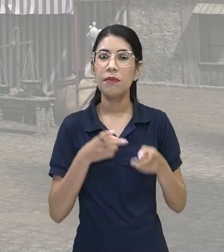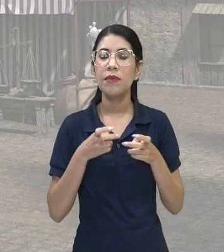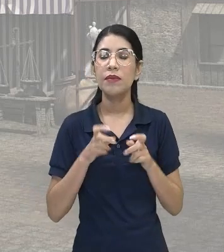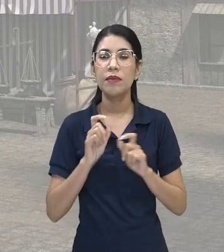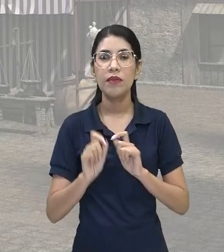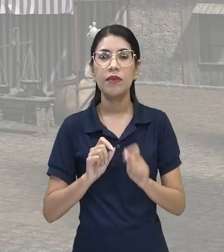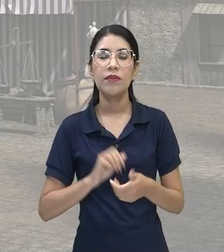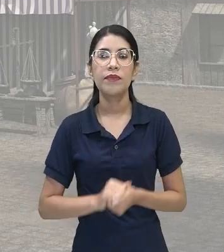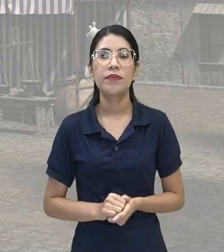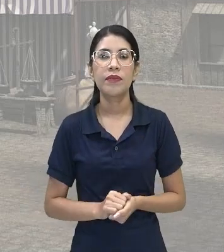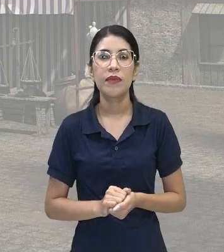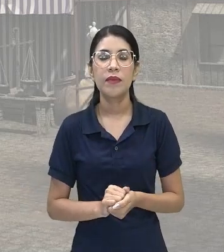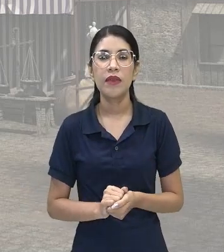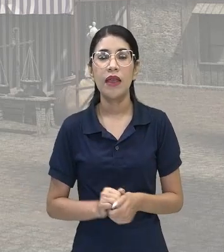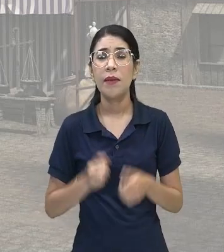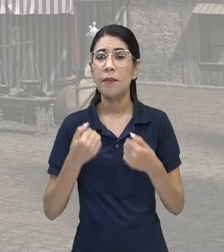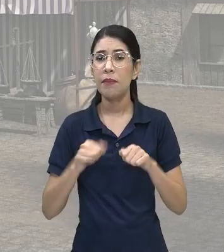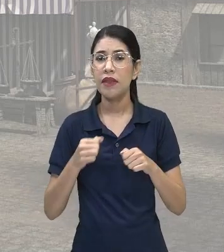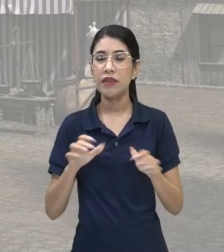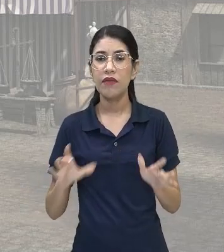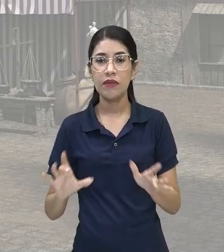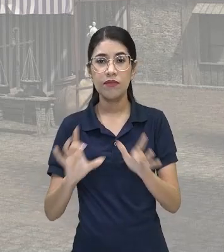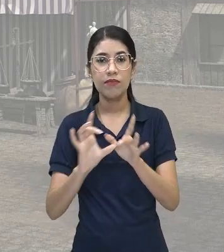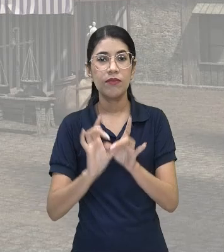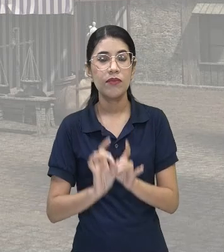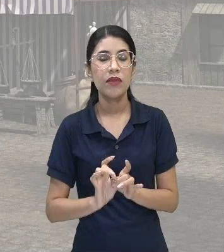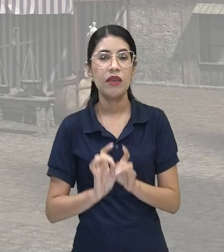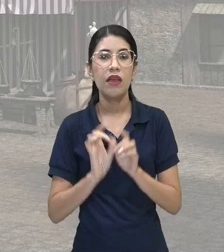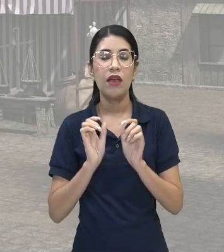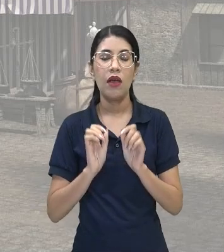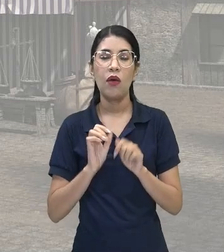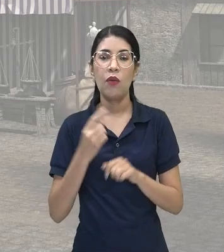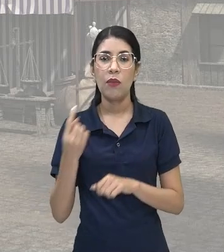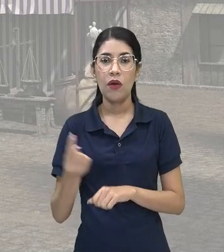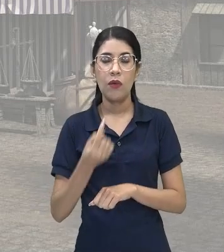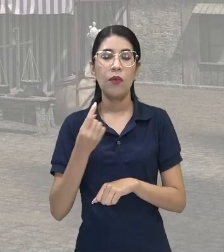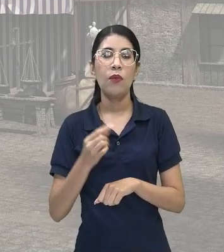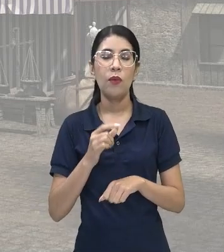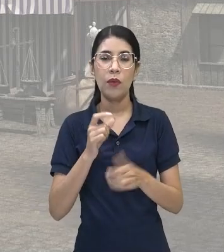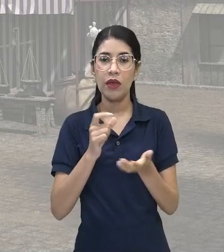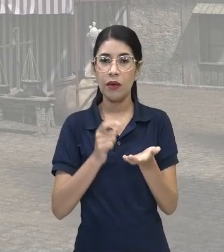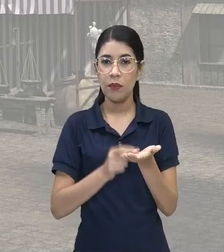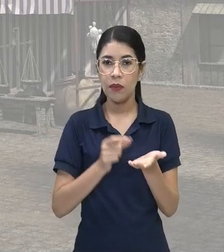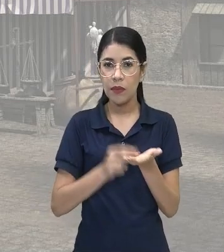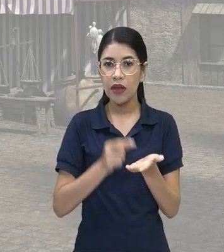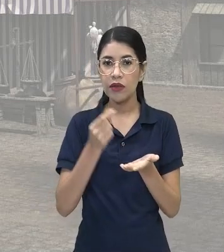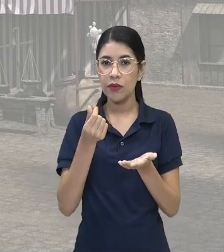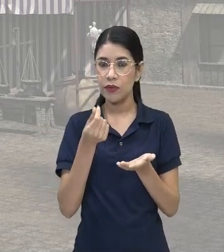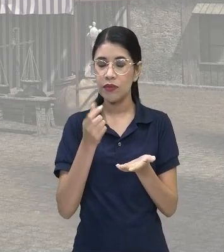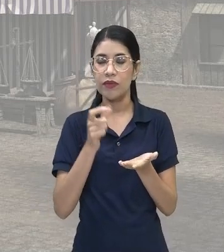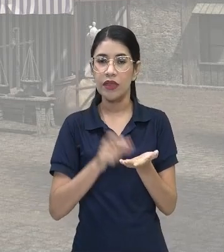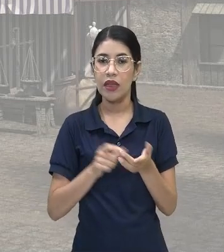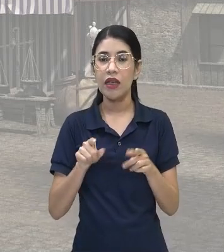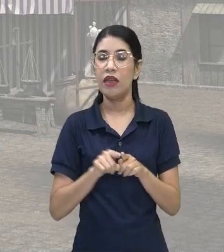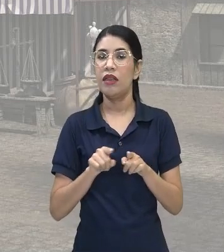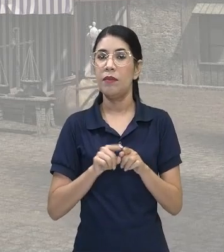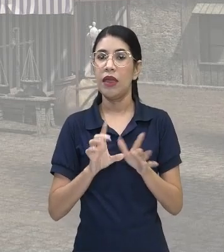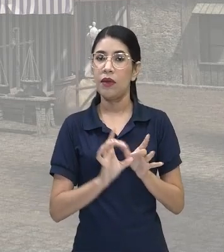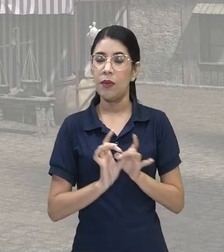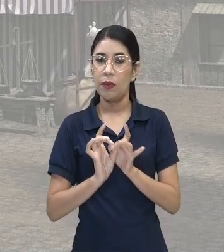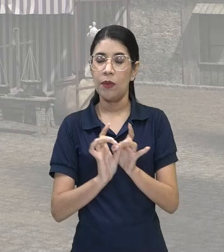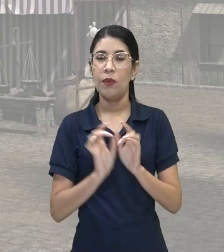era interessante que se unificasse a moeda em determinado local e se unificasse também o sistema